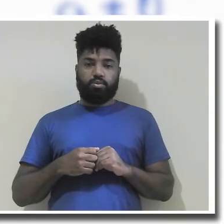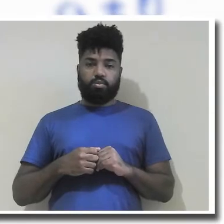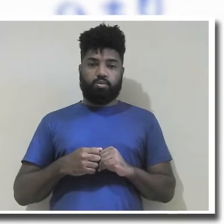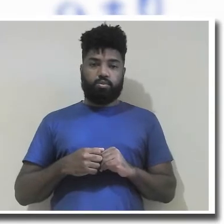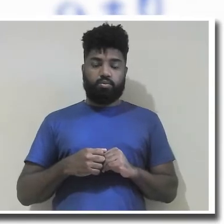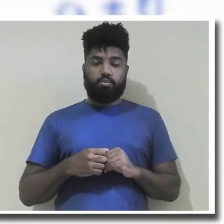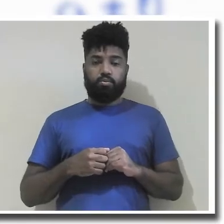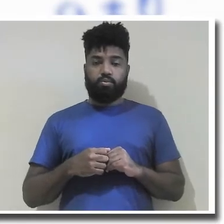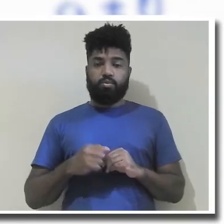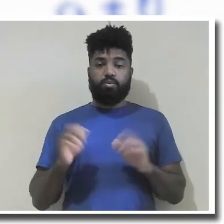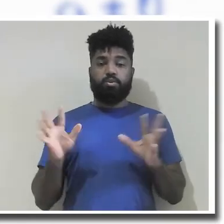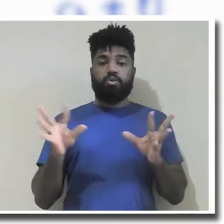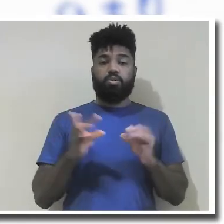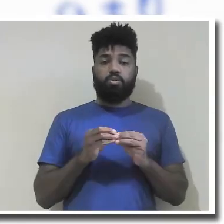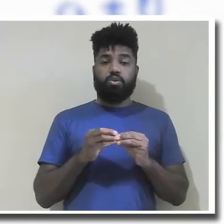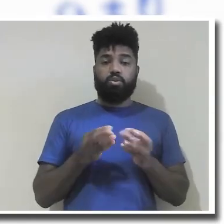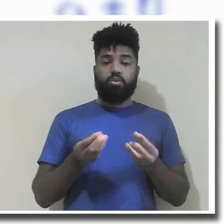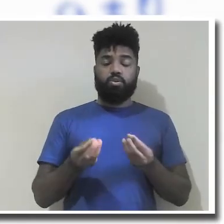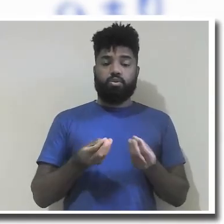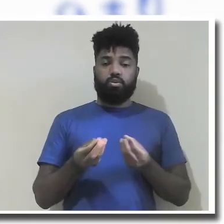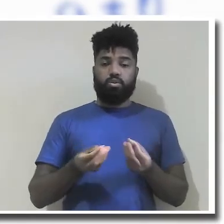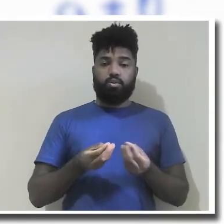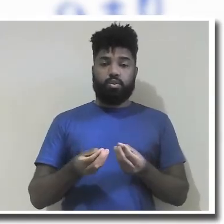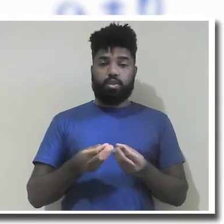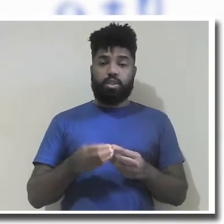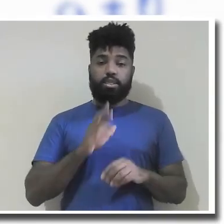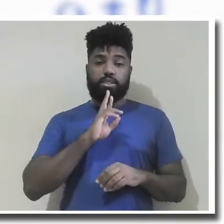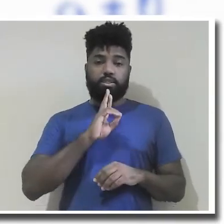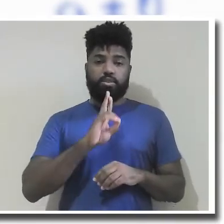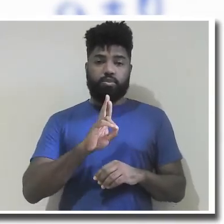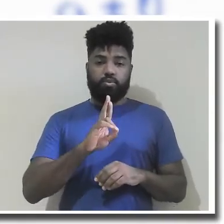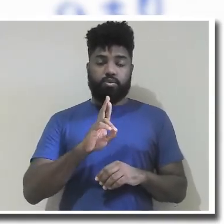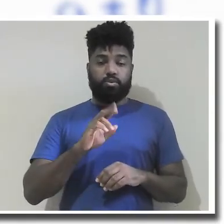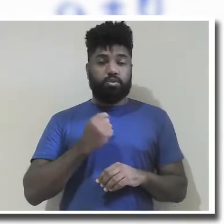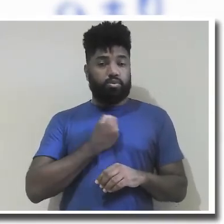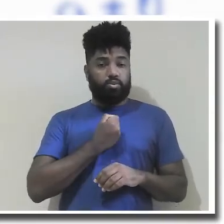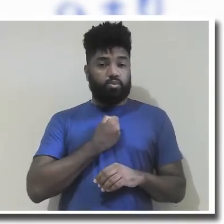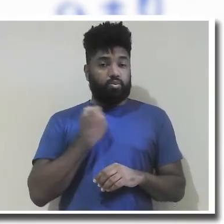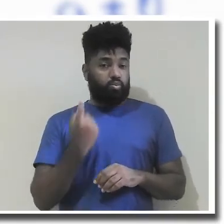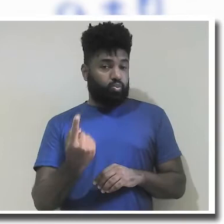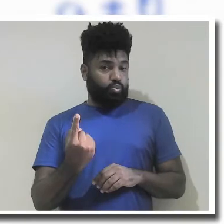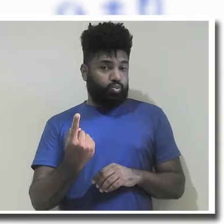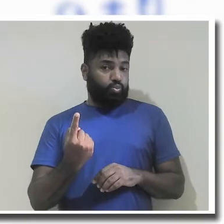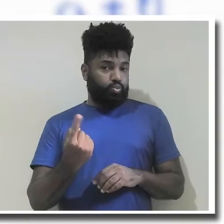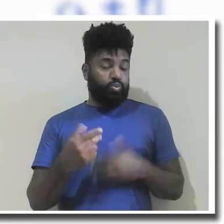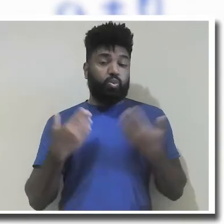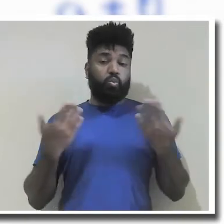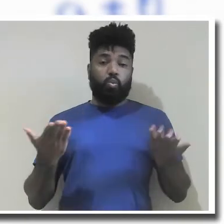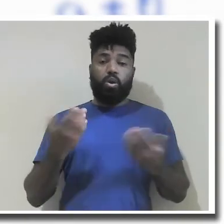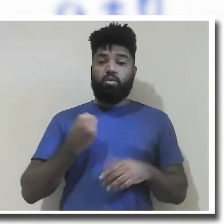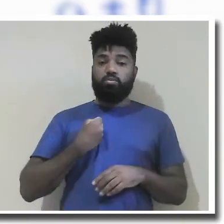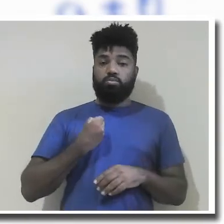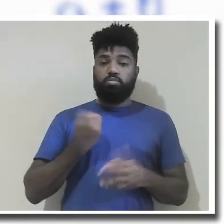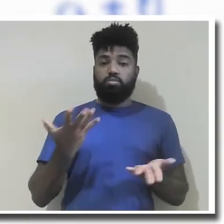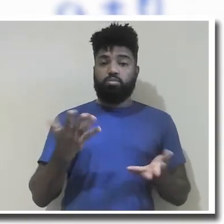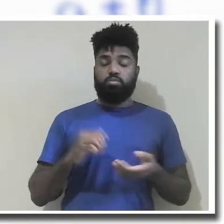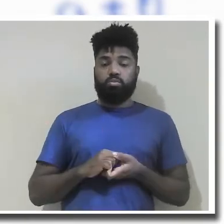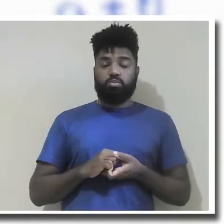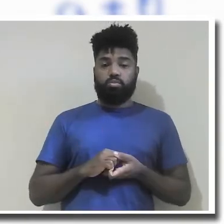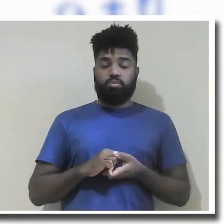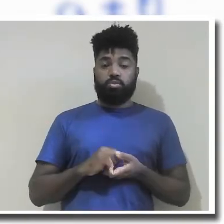que dá o resultado 1. E qual seria este número?